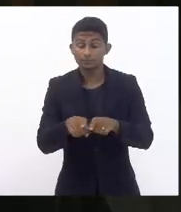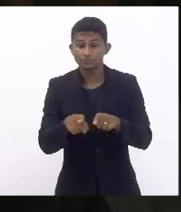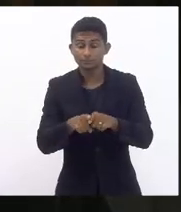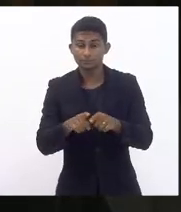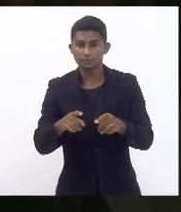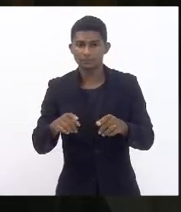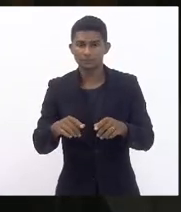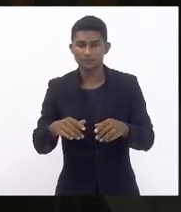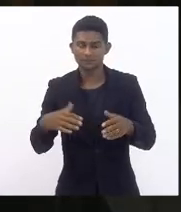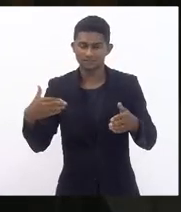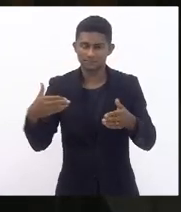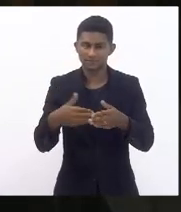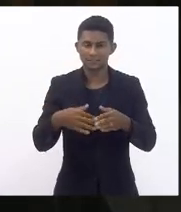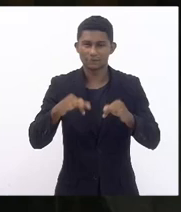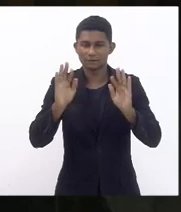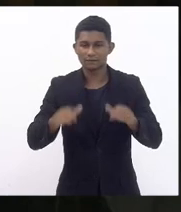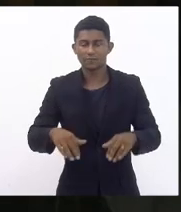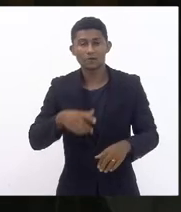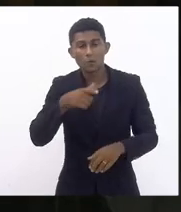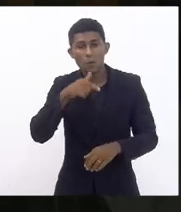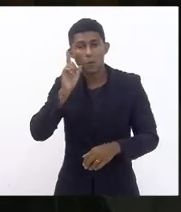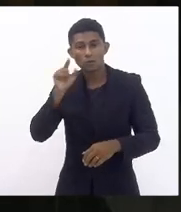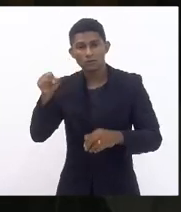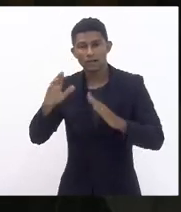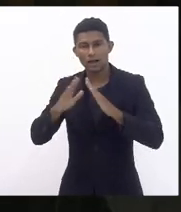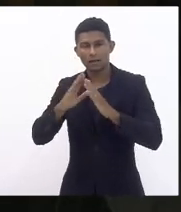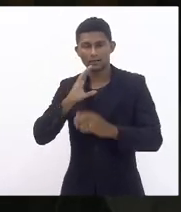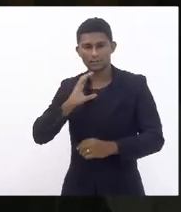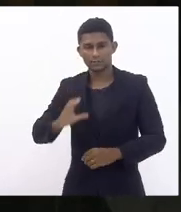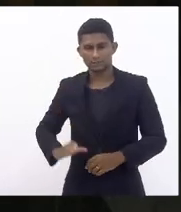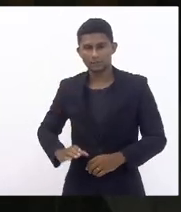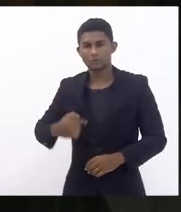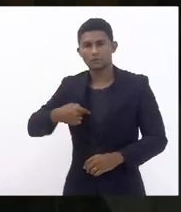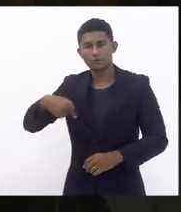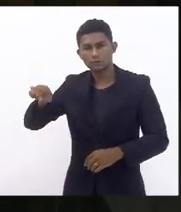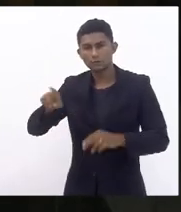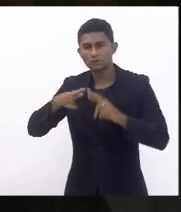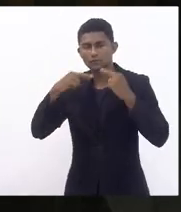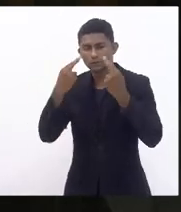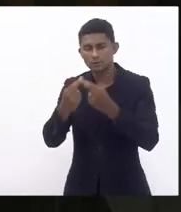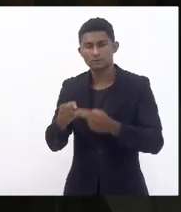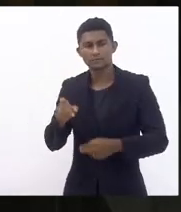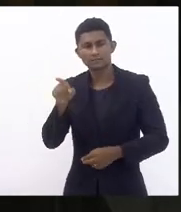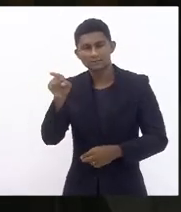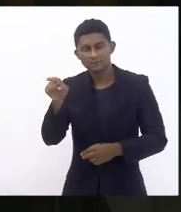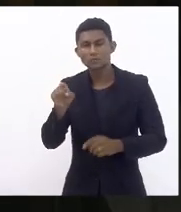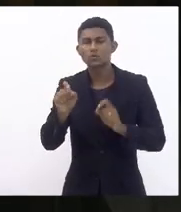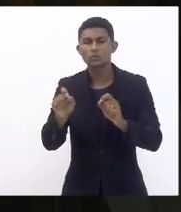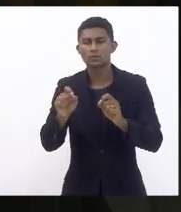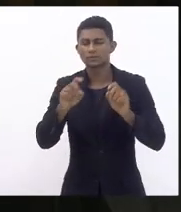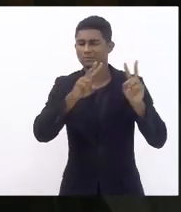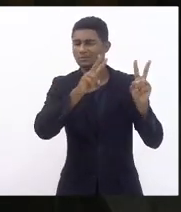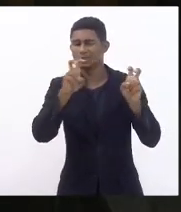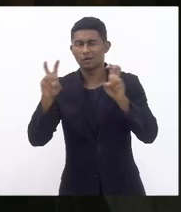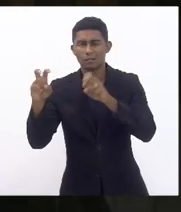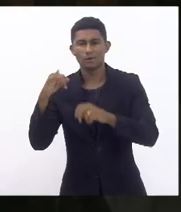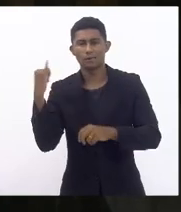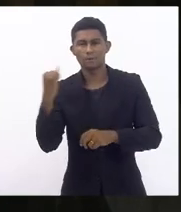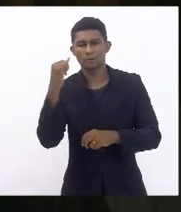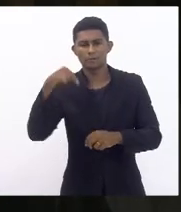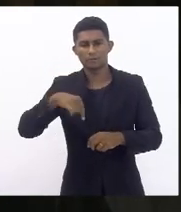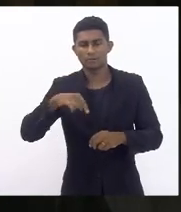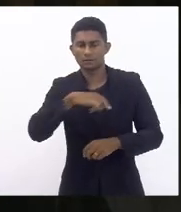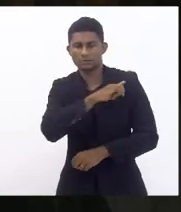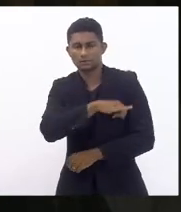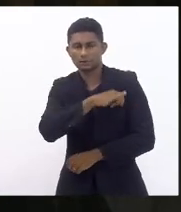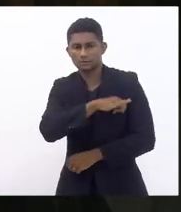ontem eu estive reunido na Casa Civil tratando de alguns temas que eu considero fundamentais para o Estado do Rio de Janeiro. São temas